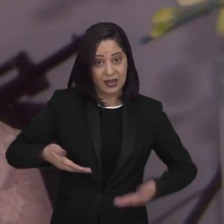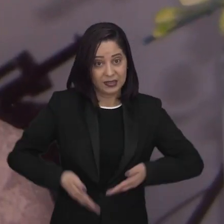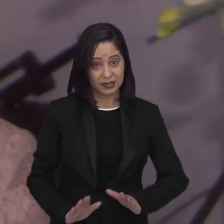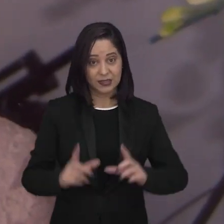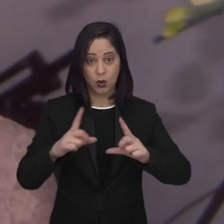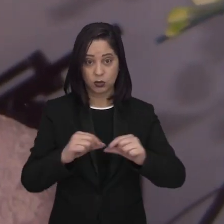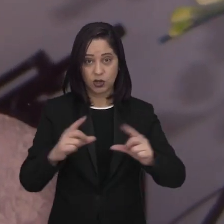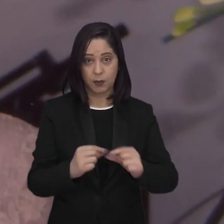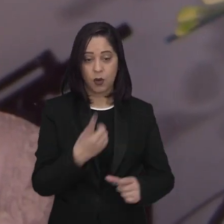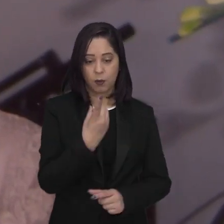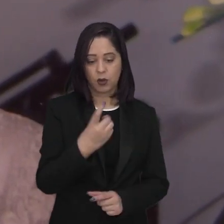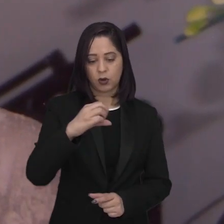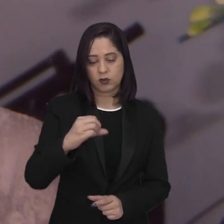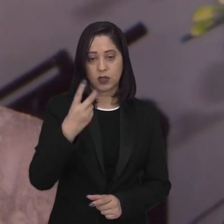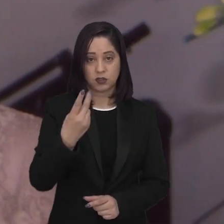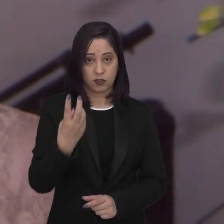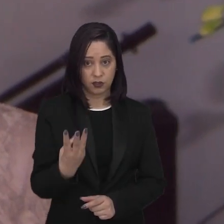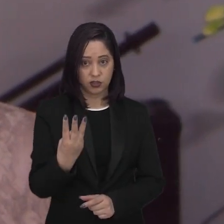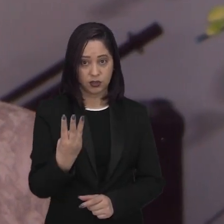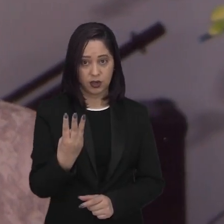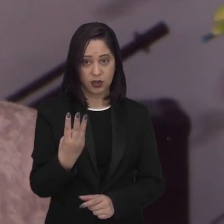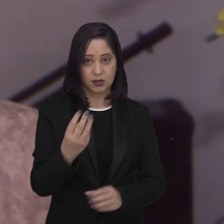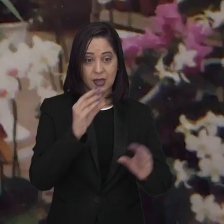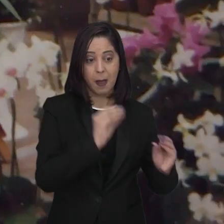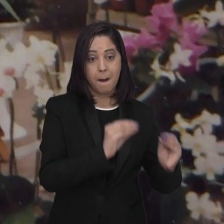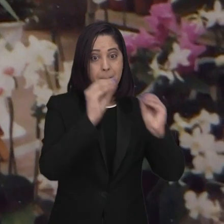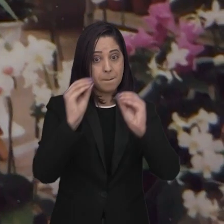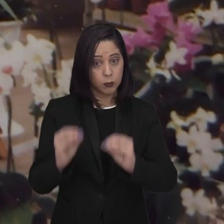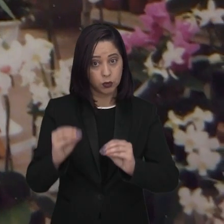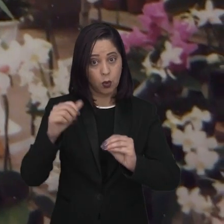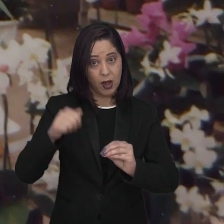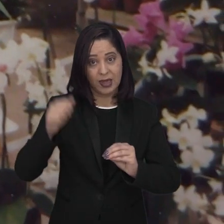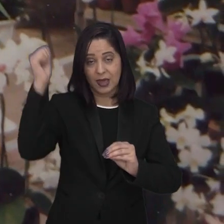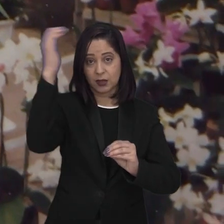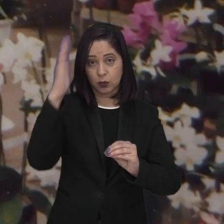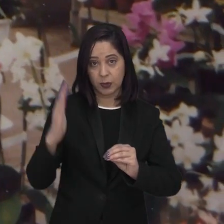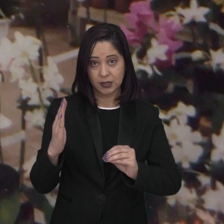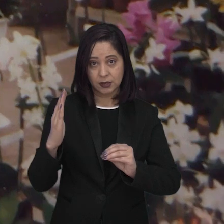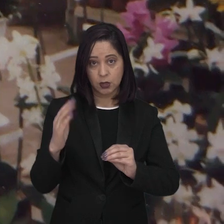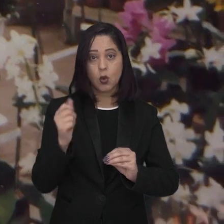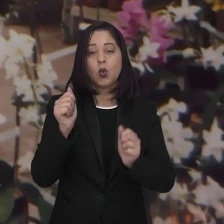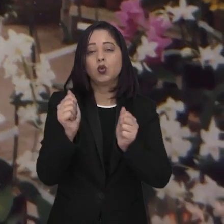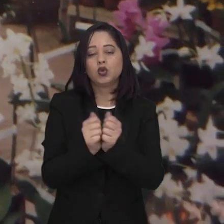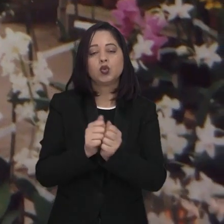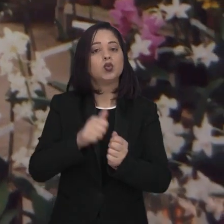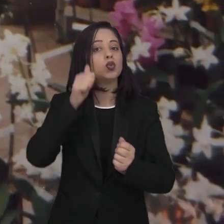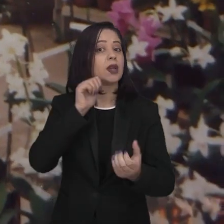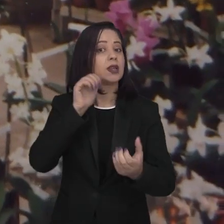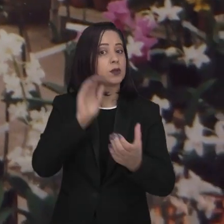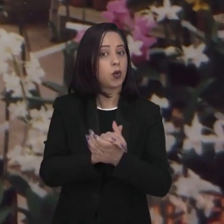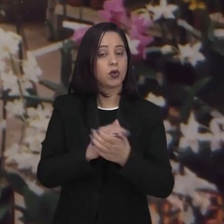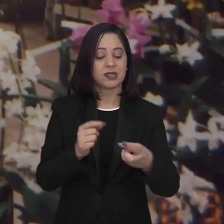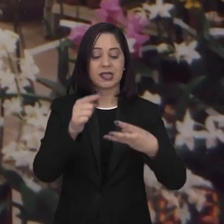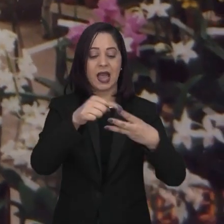Nascido no Japão em 1923, Kazuo veio para o Brasil com a esposa e os 3 filhos